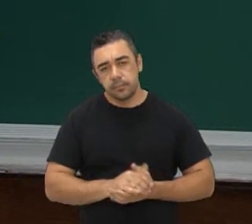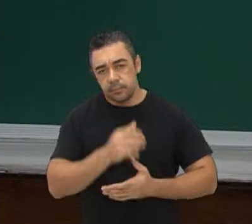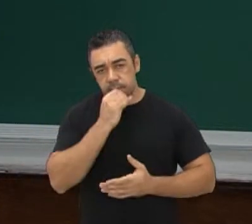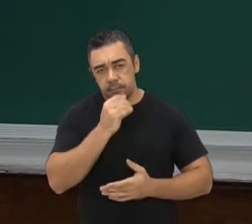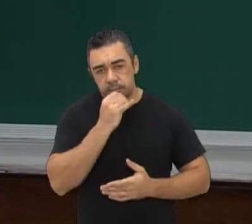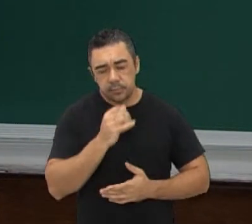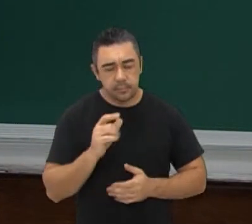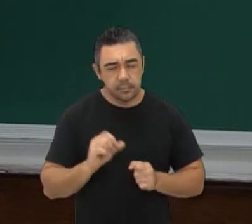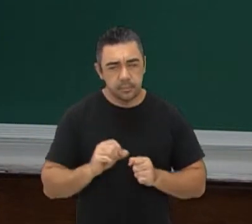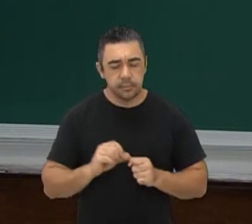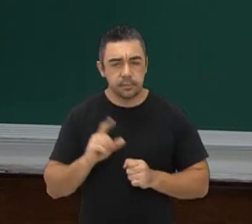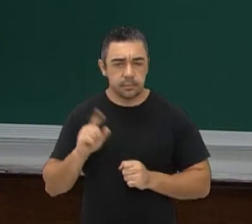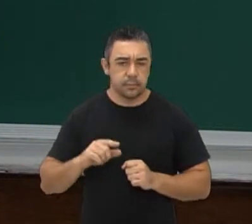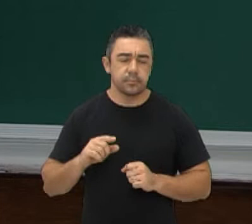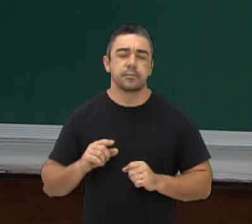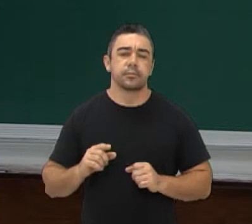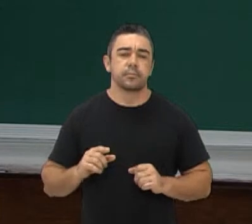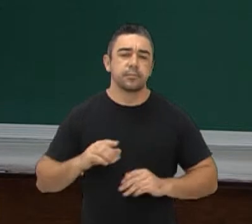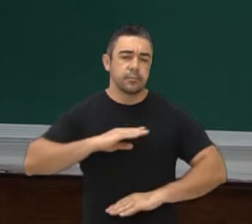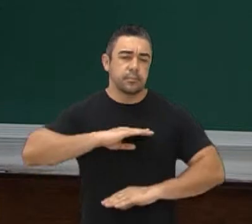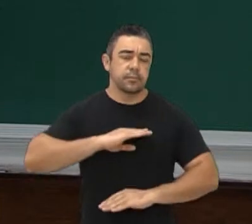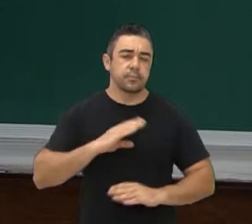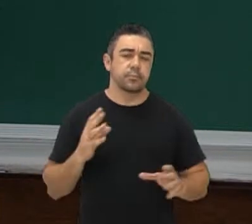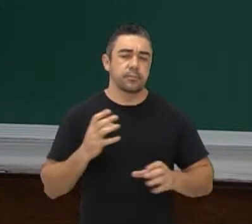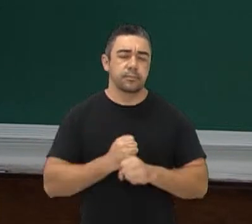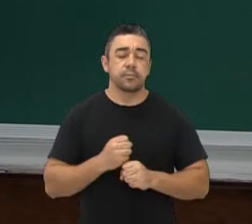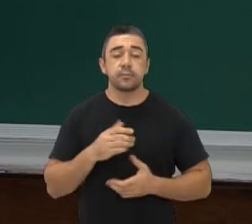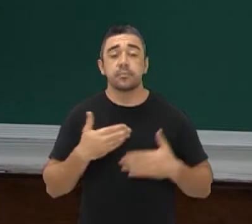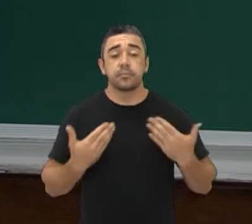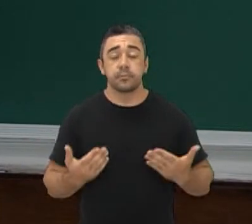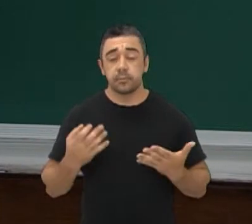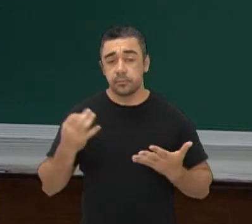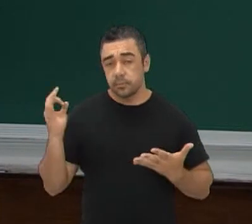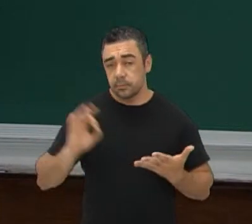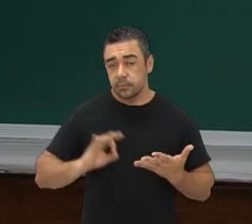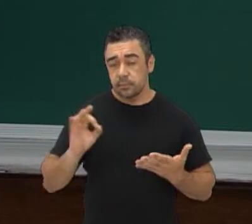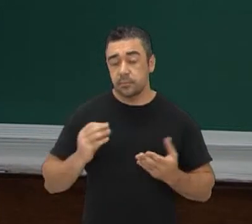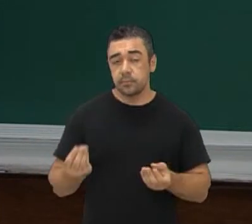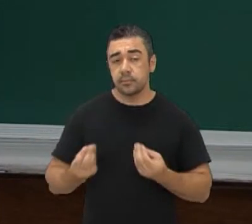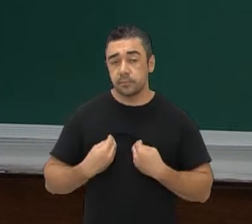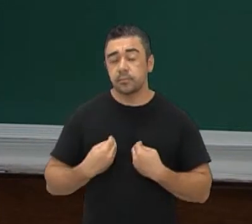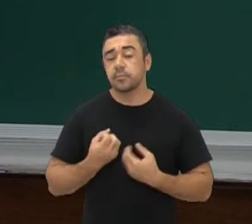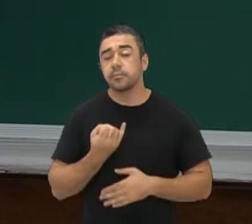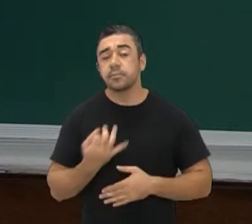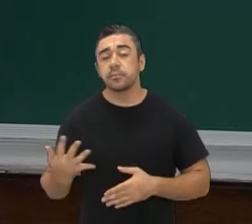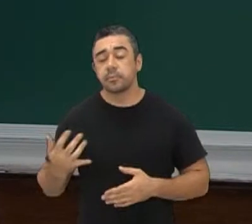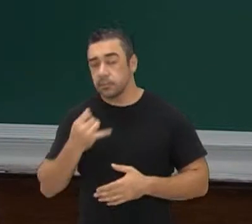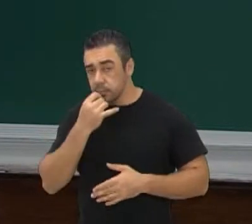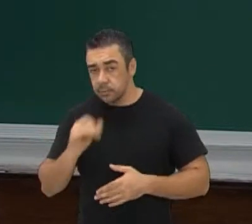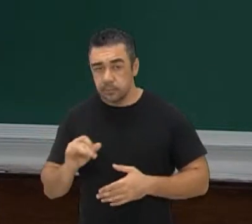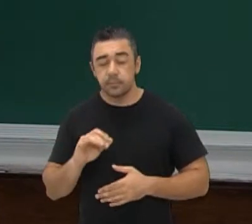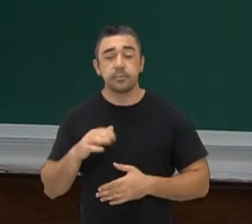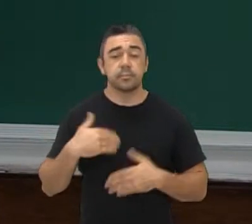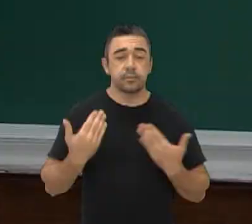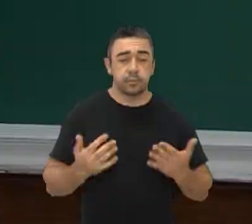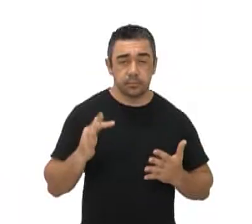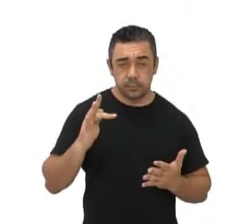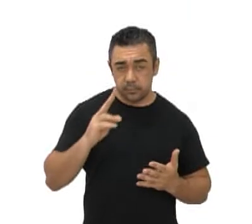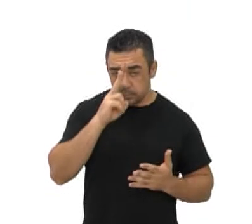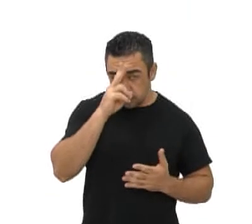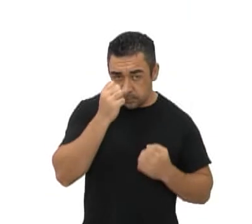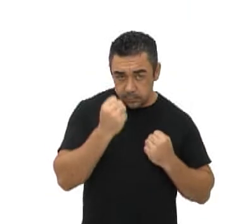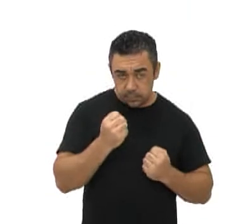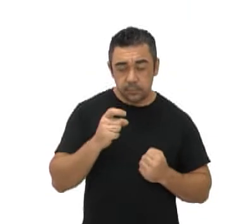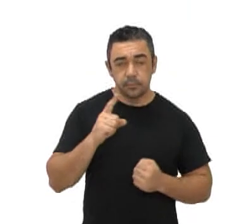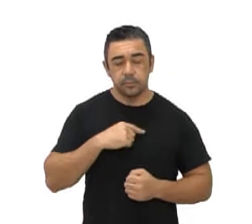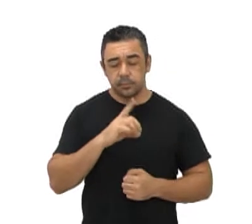que fazer a situação de calcular qual é a potência que essa pilha vai dar para a gente, ou seja, qual que é a força eletromotriz,